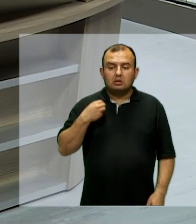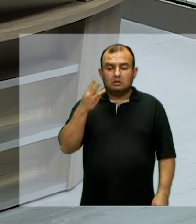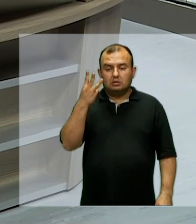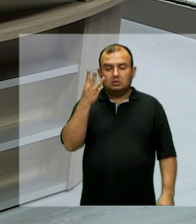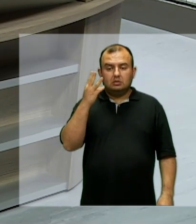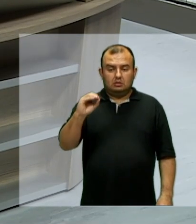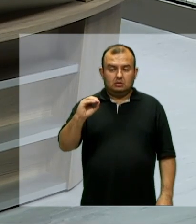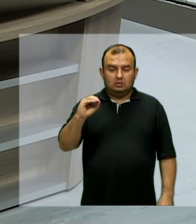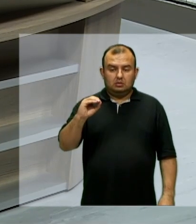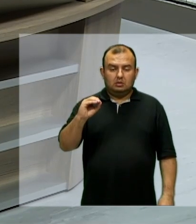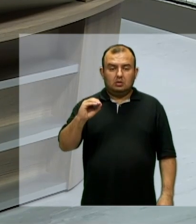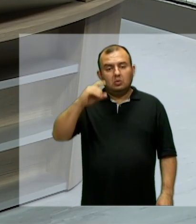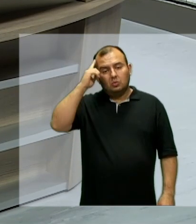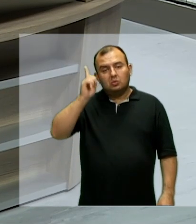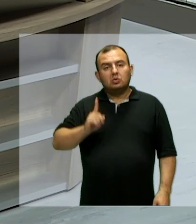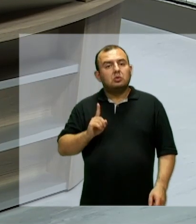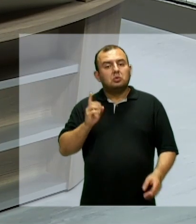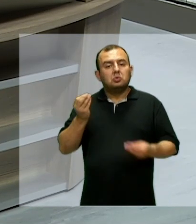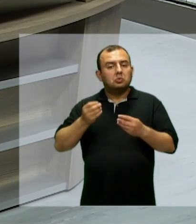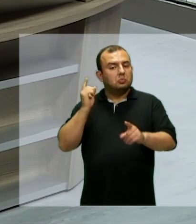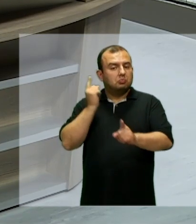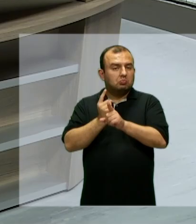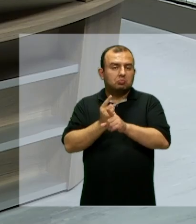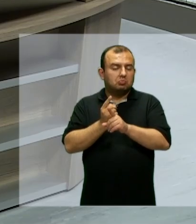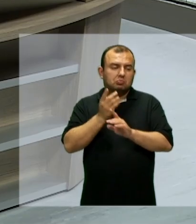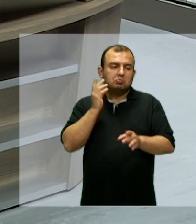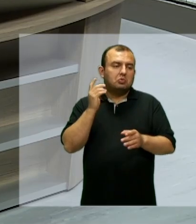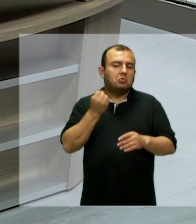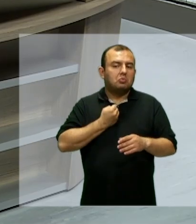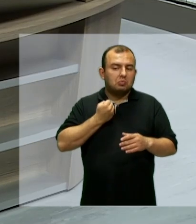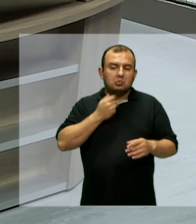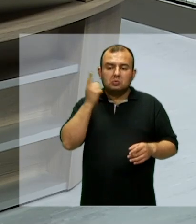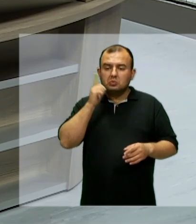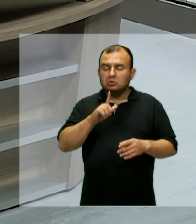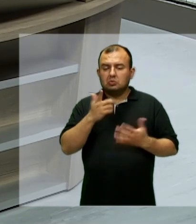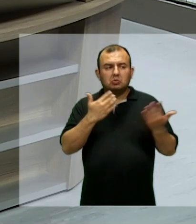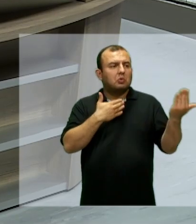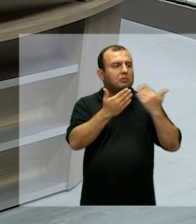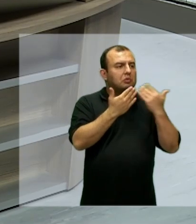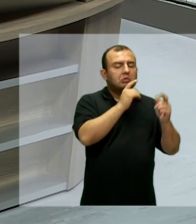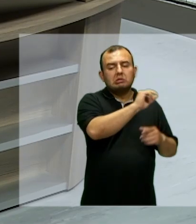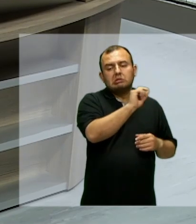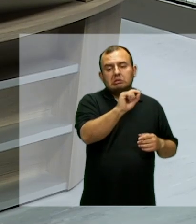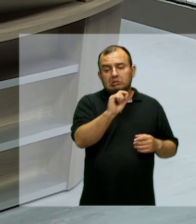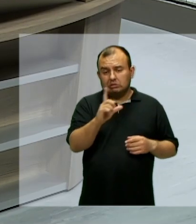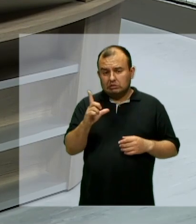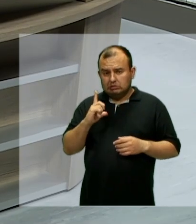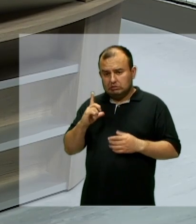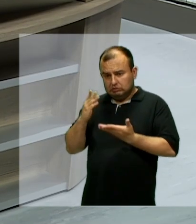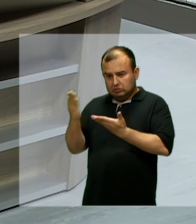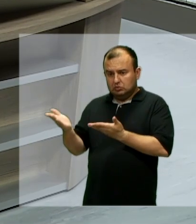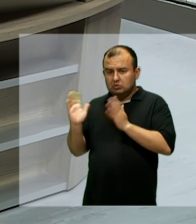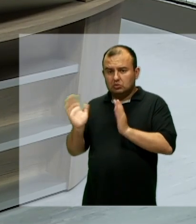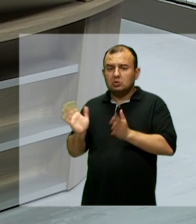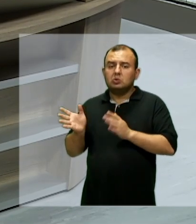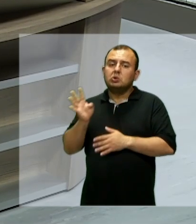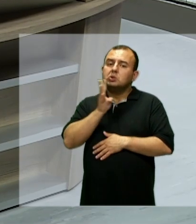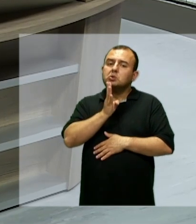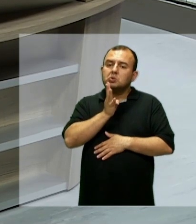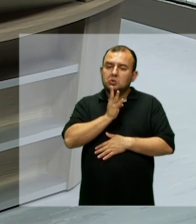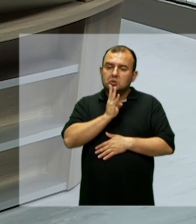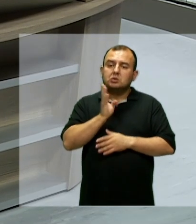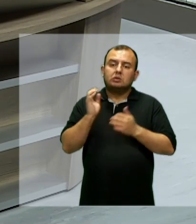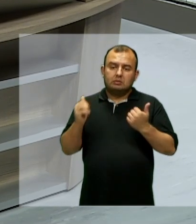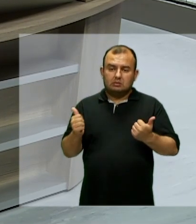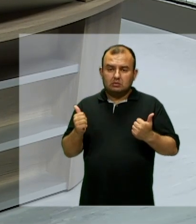lhe dizer daí como é que ele chegou a esse número, nem com quem ele tenha conversado. Existe o senhor já conhece